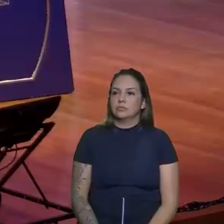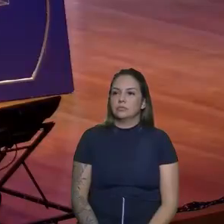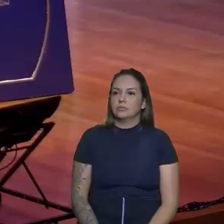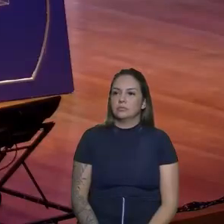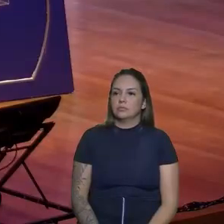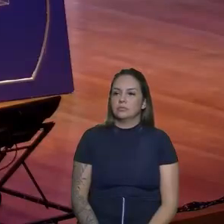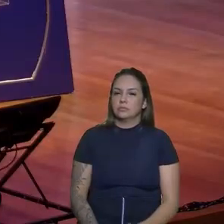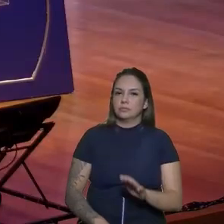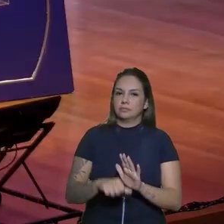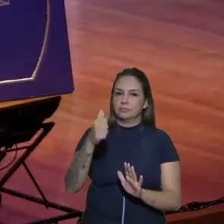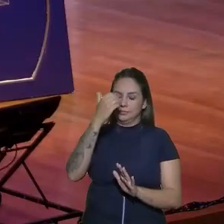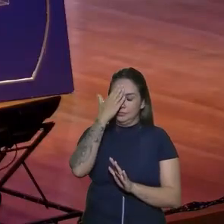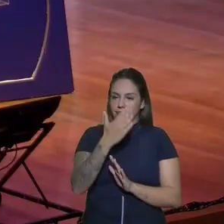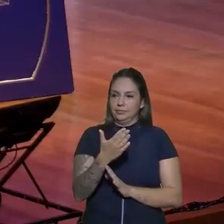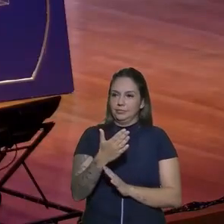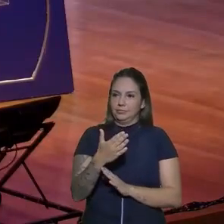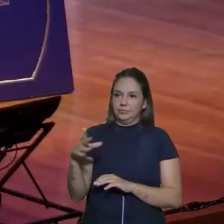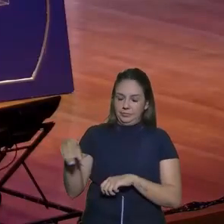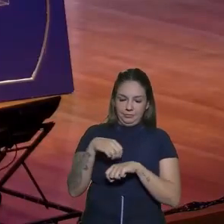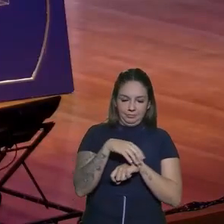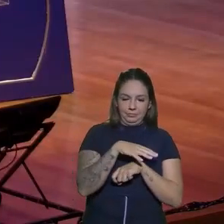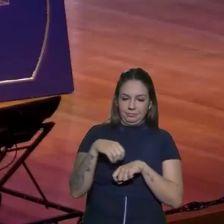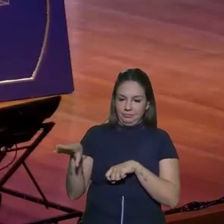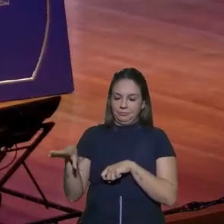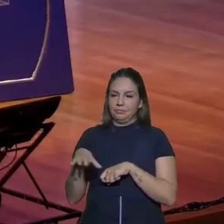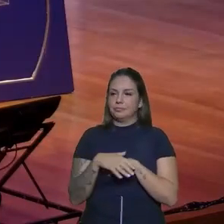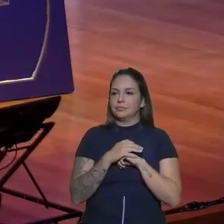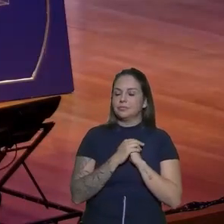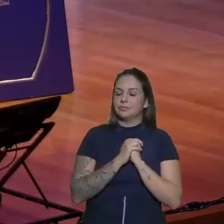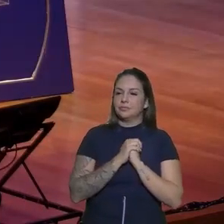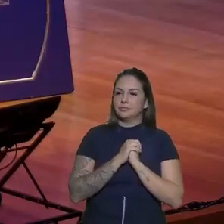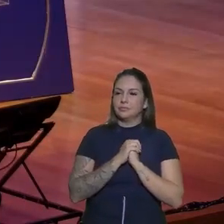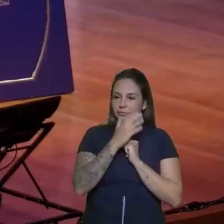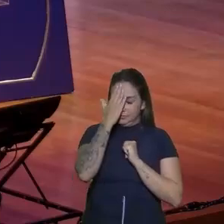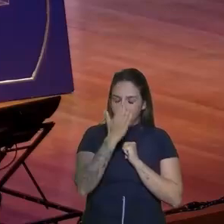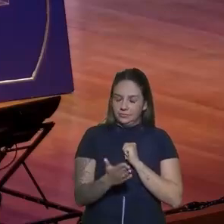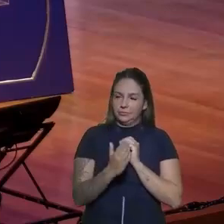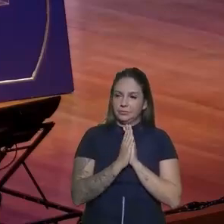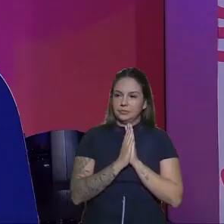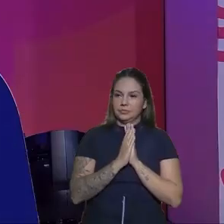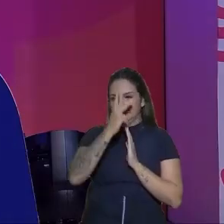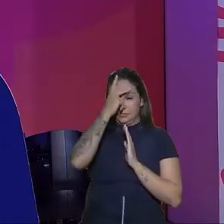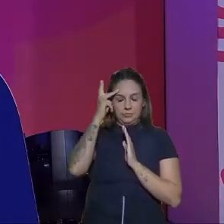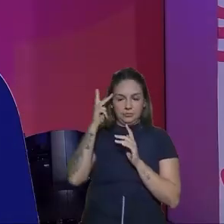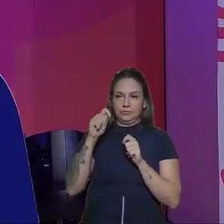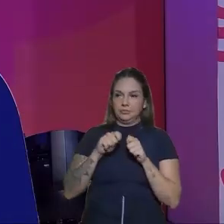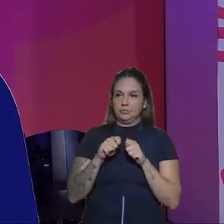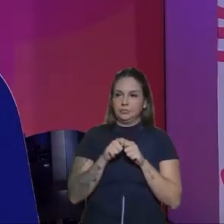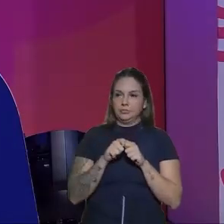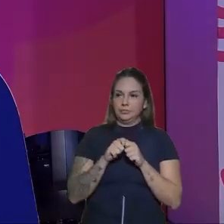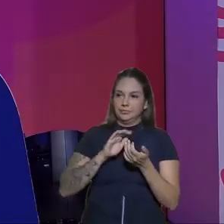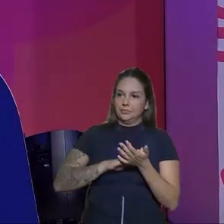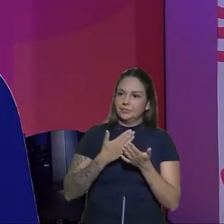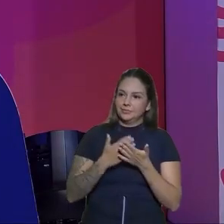Primeiro, muito obrigado pela mediação. Queria agradecer às pessoas que estão fazendo